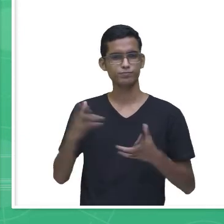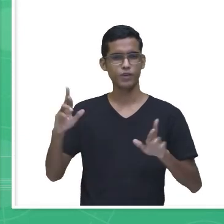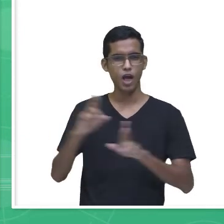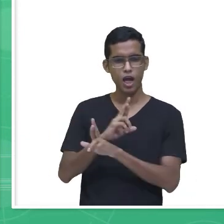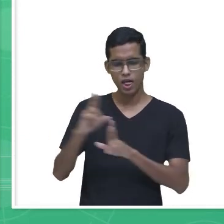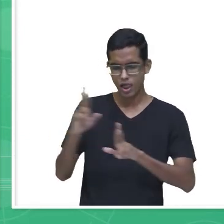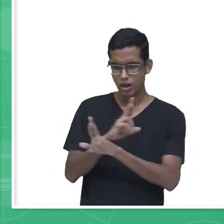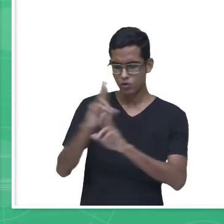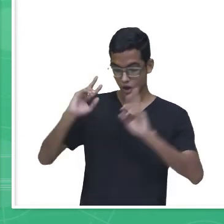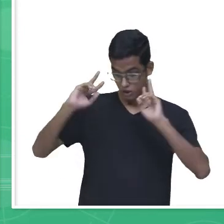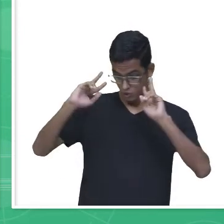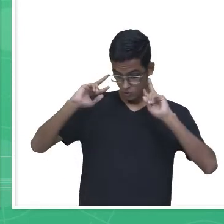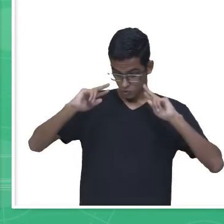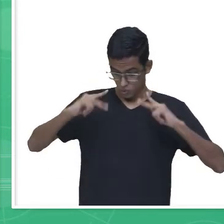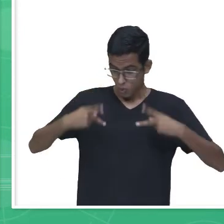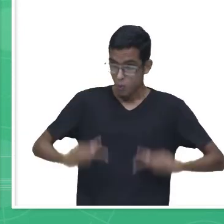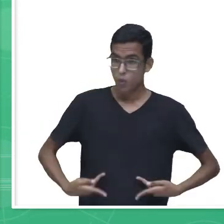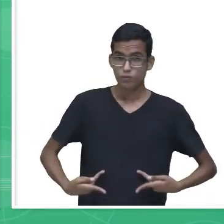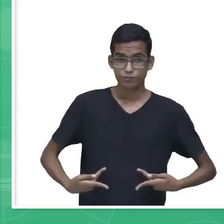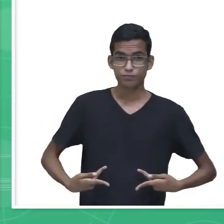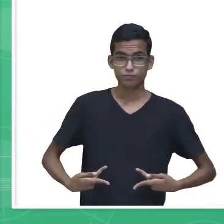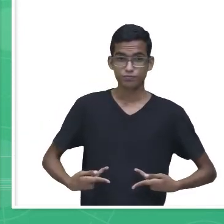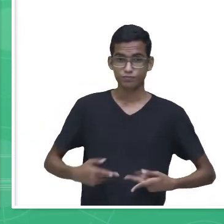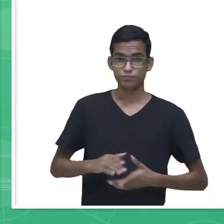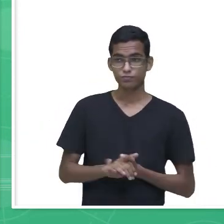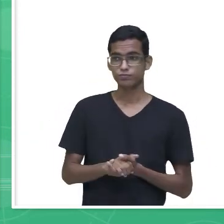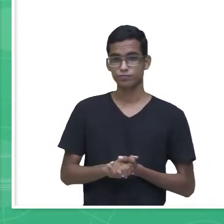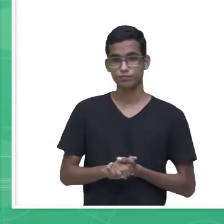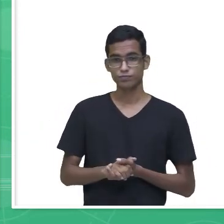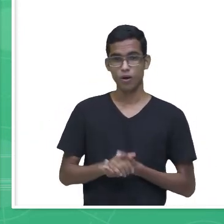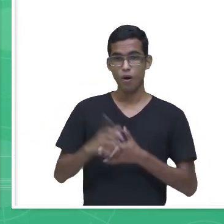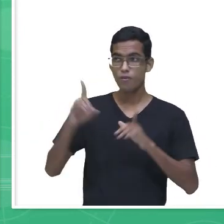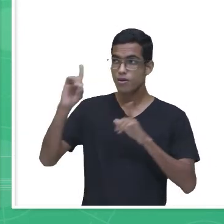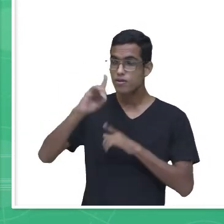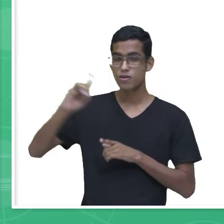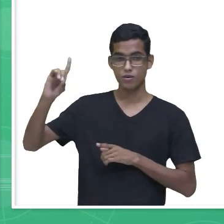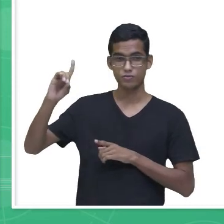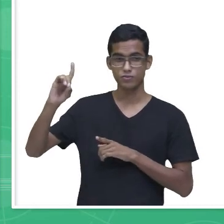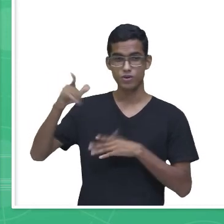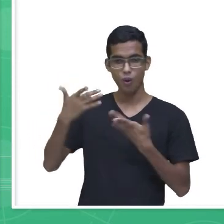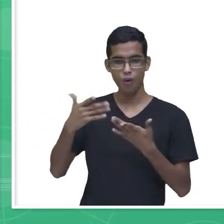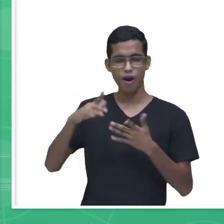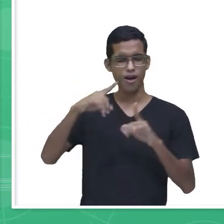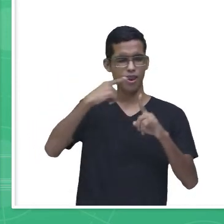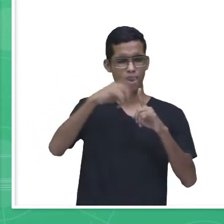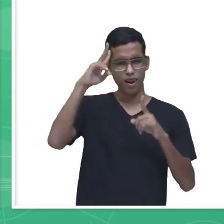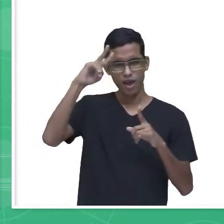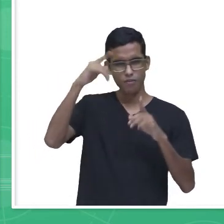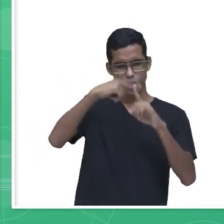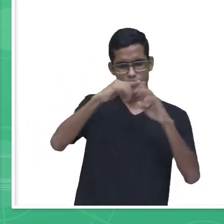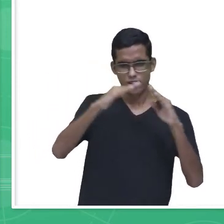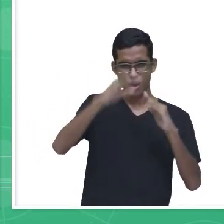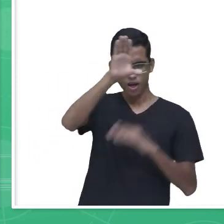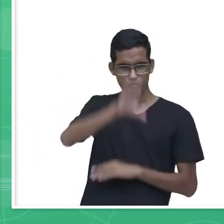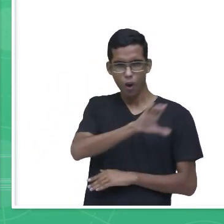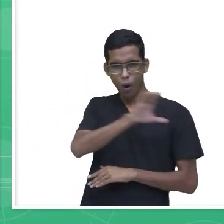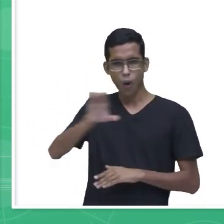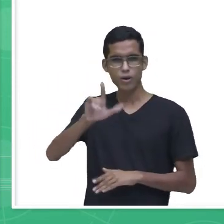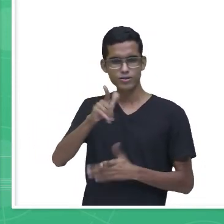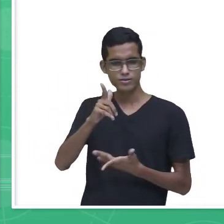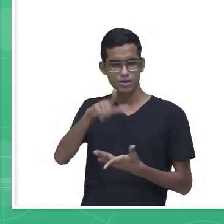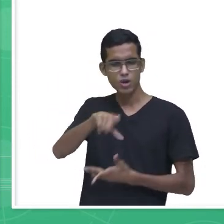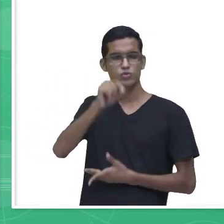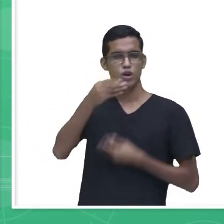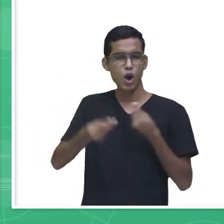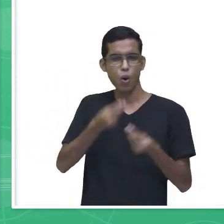na fé, baseado na religião. A Igreja Católica era quem definia as bases desse conhecimento, né? E nas relações entre